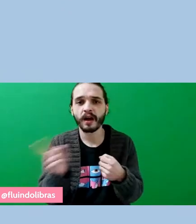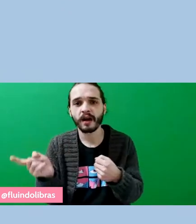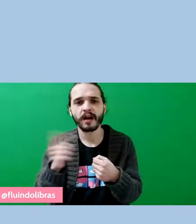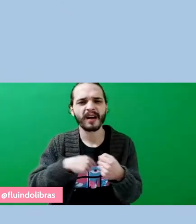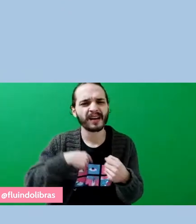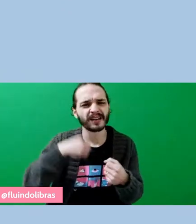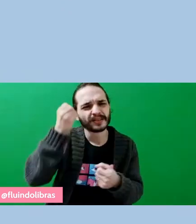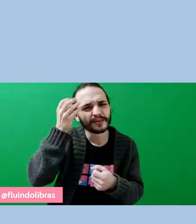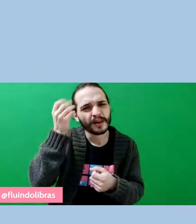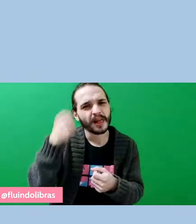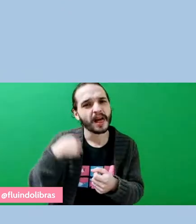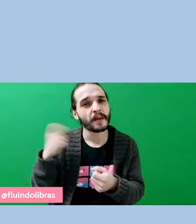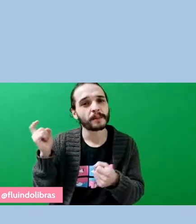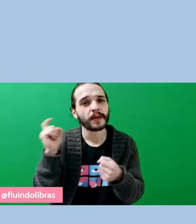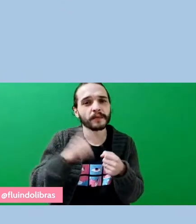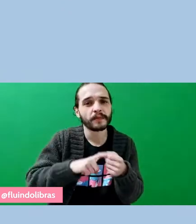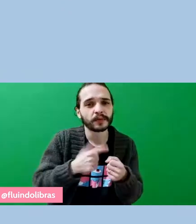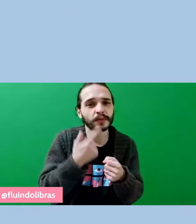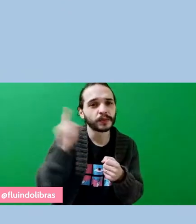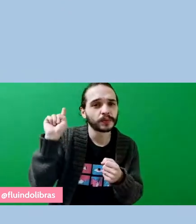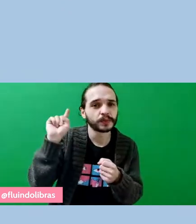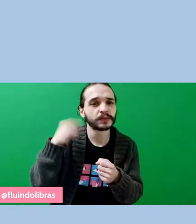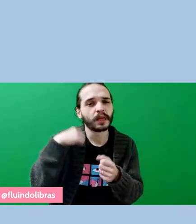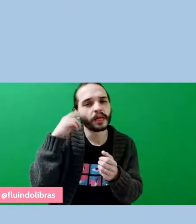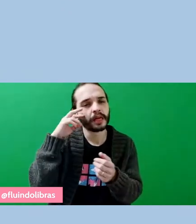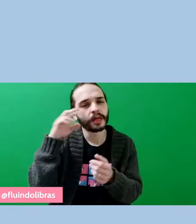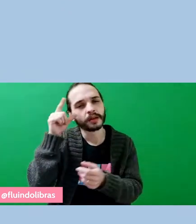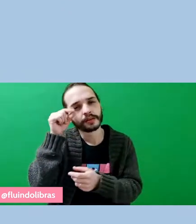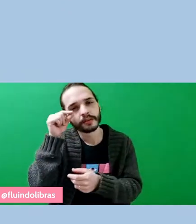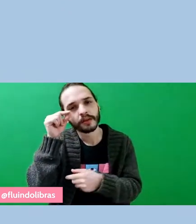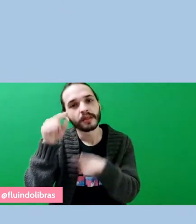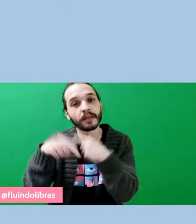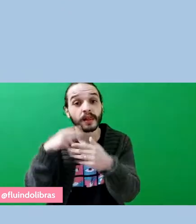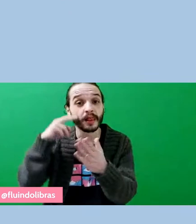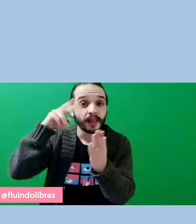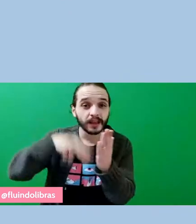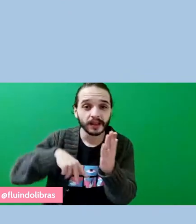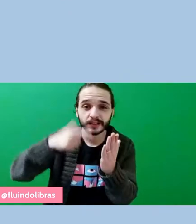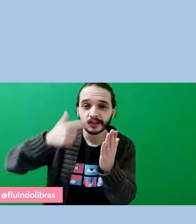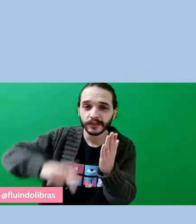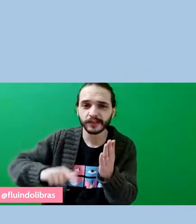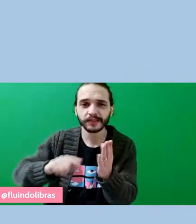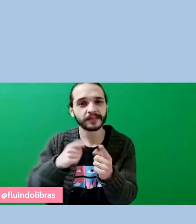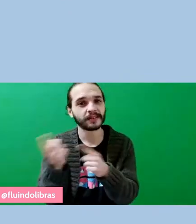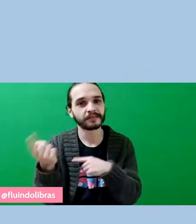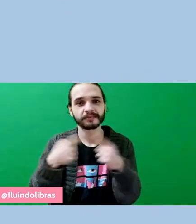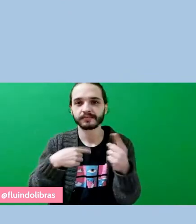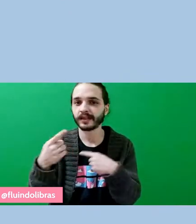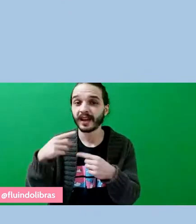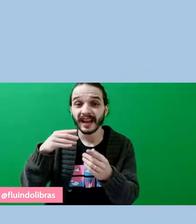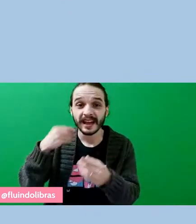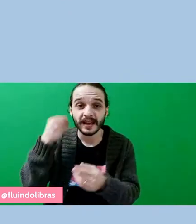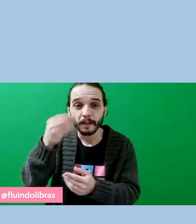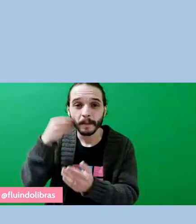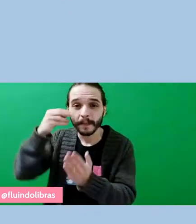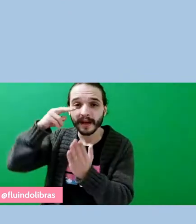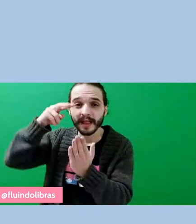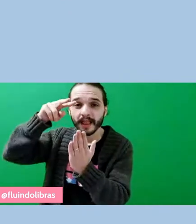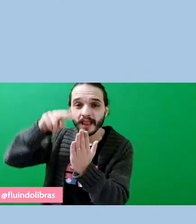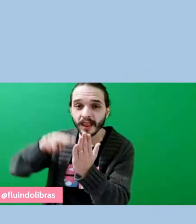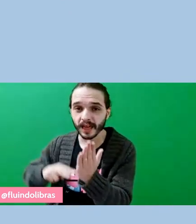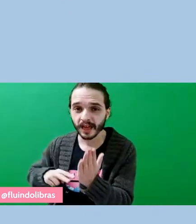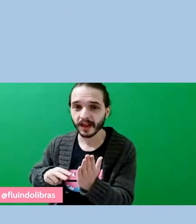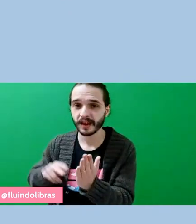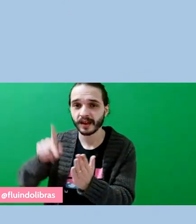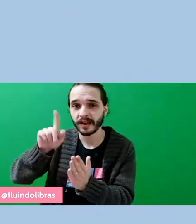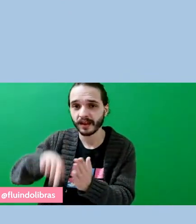direito, vou voltar a esse último capítulo que eu estava me dormindo ontem à noite. Você lê de novo, e daí você vai. Então, a experiência de ler, ela é pautada unicamente